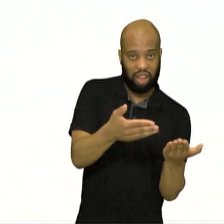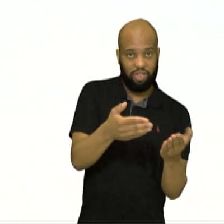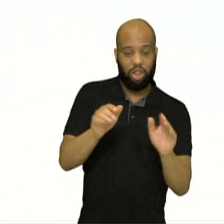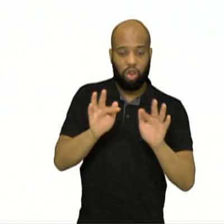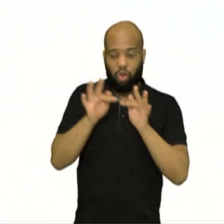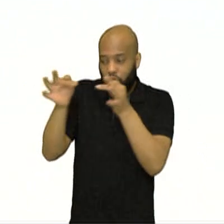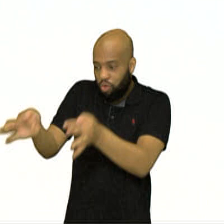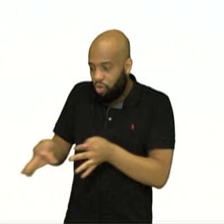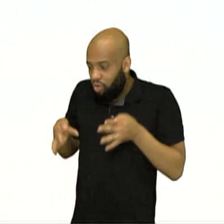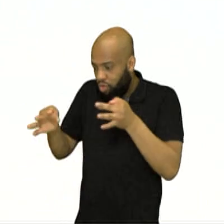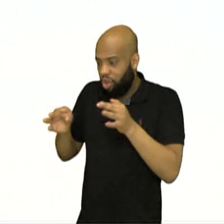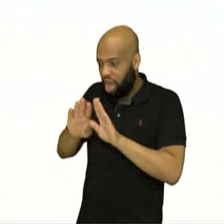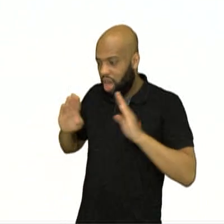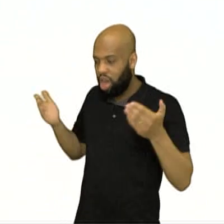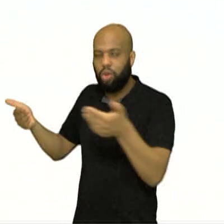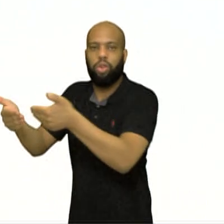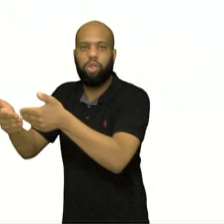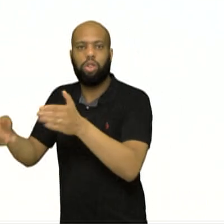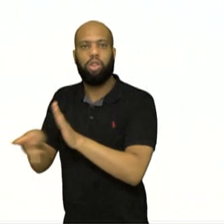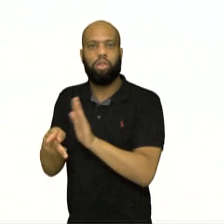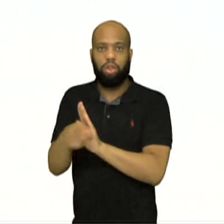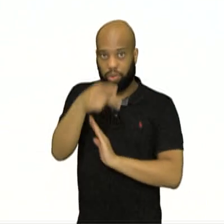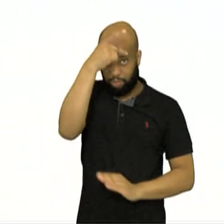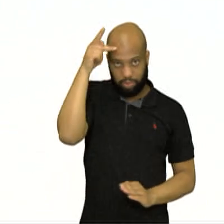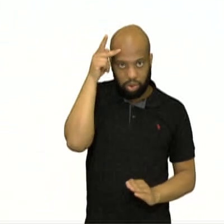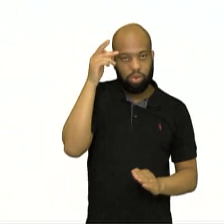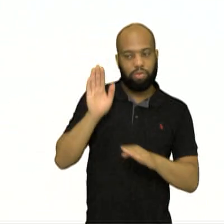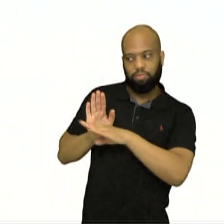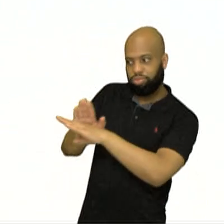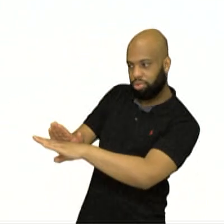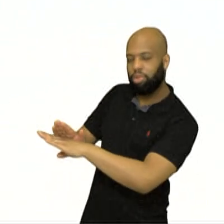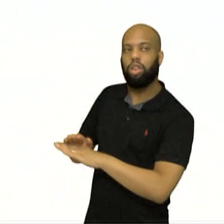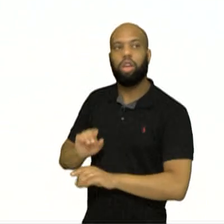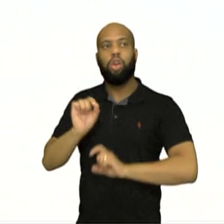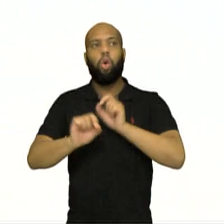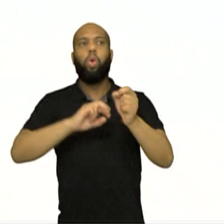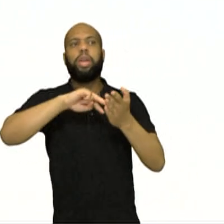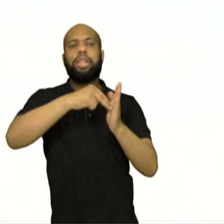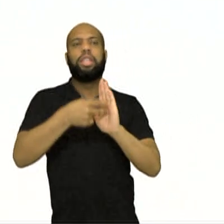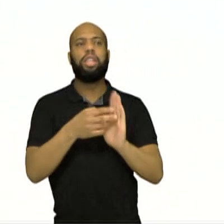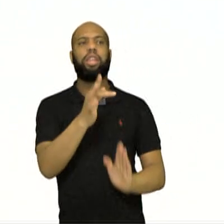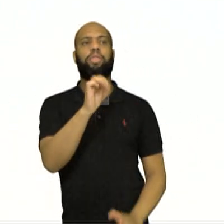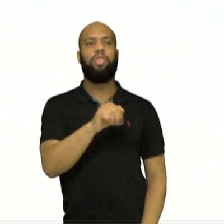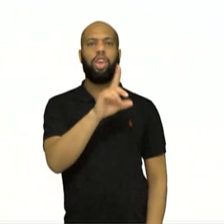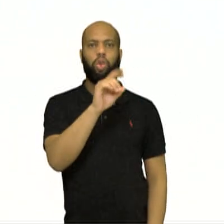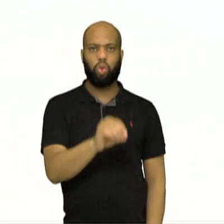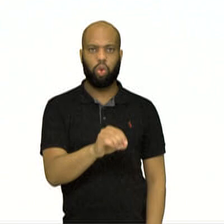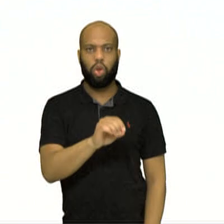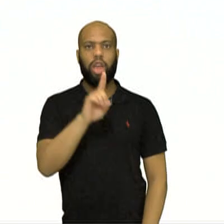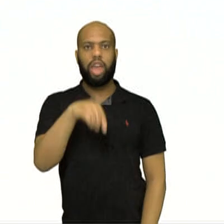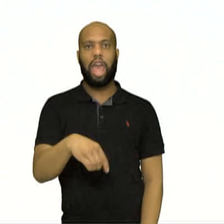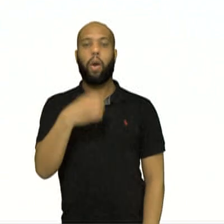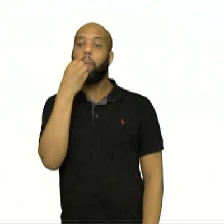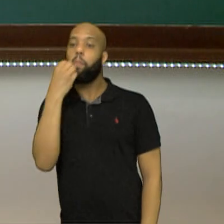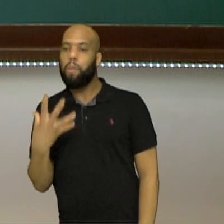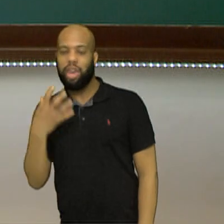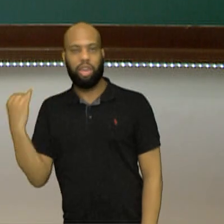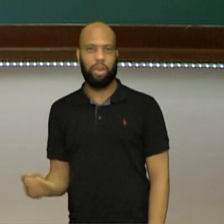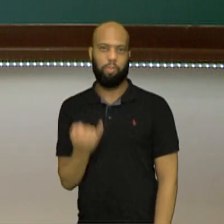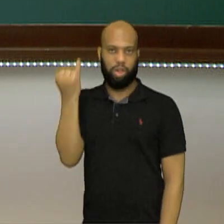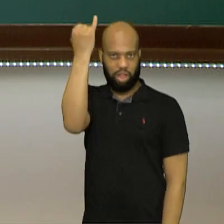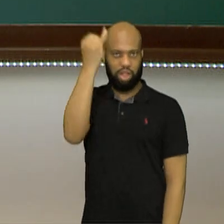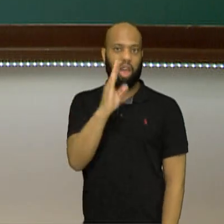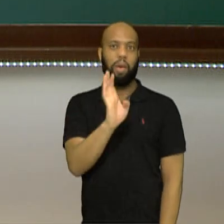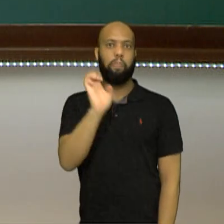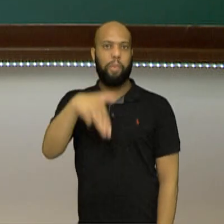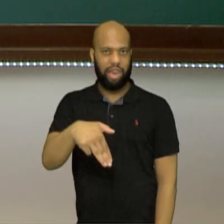o que é um feudo? Palavra de origem germânica que significa bem de importância. Então entenderam da onde que vem a palavra